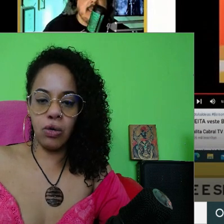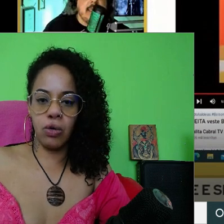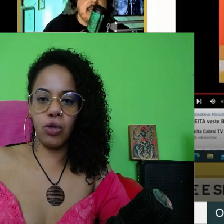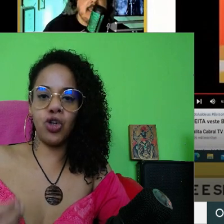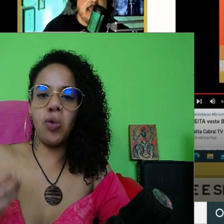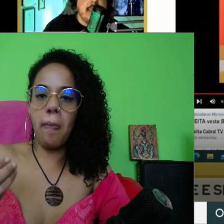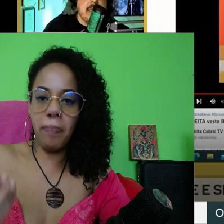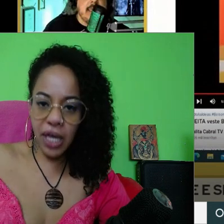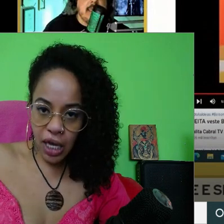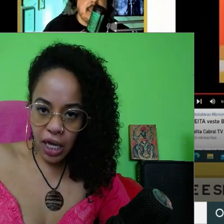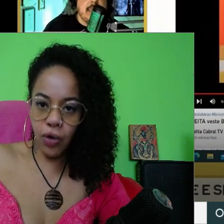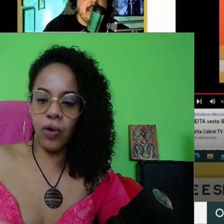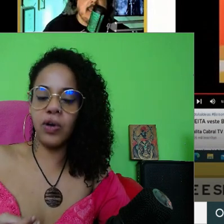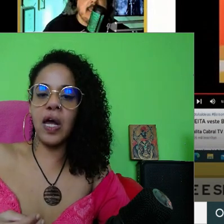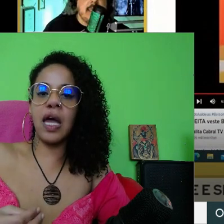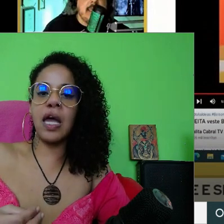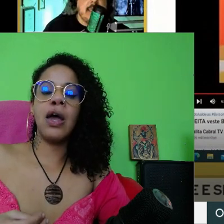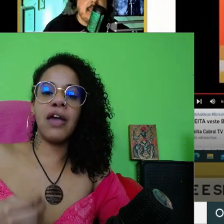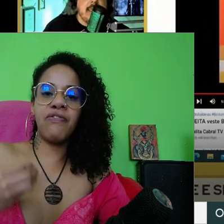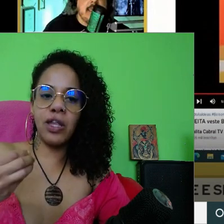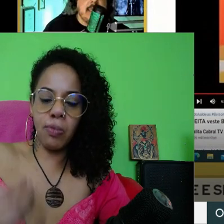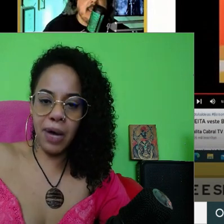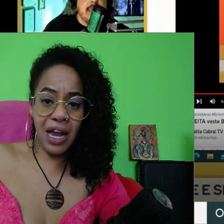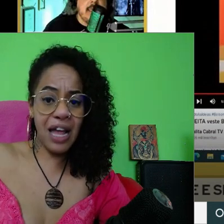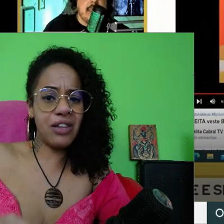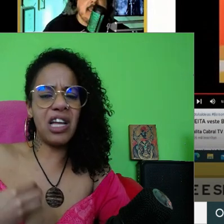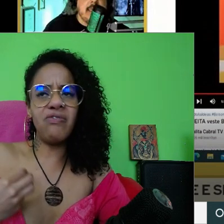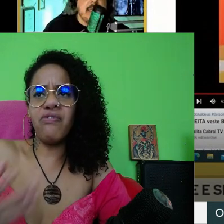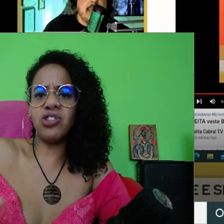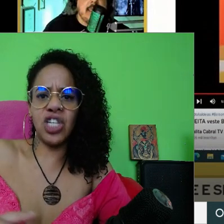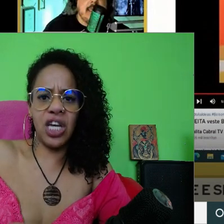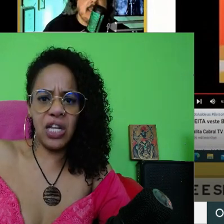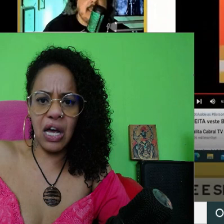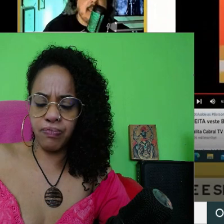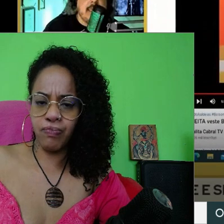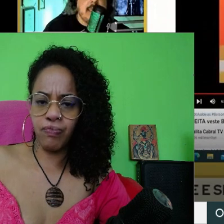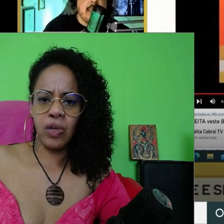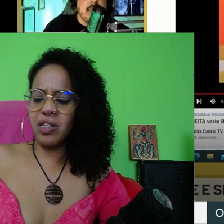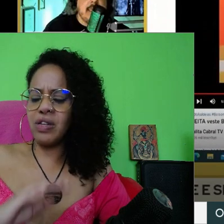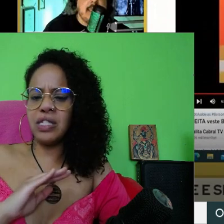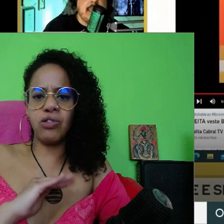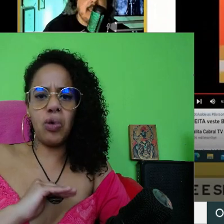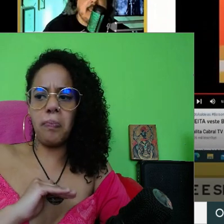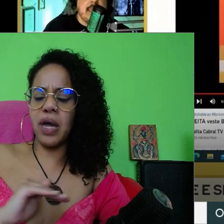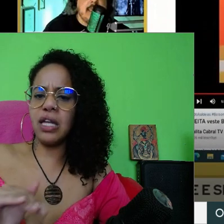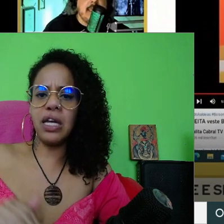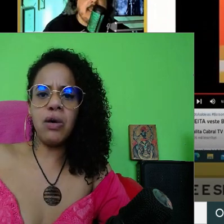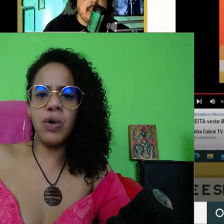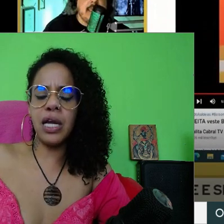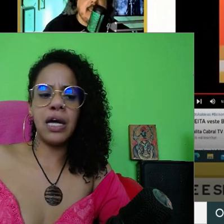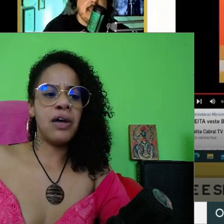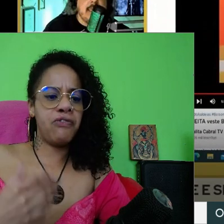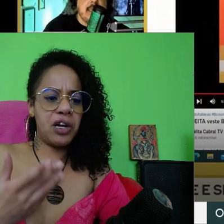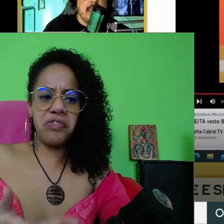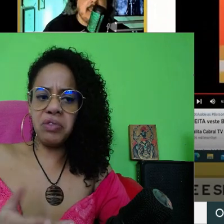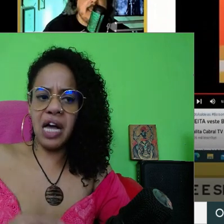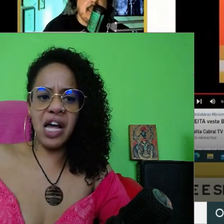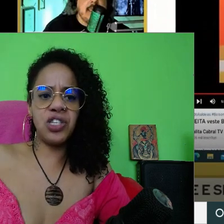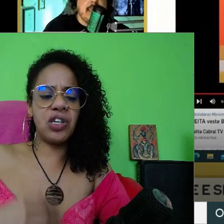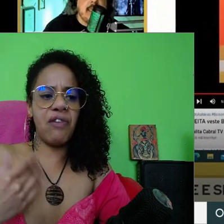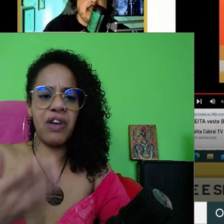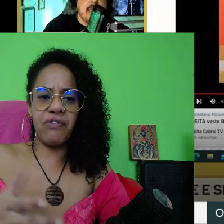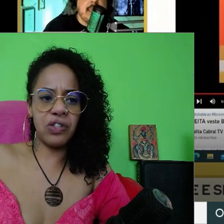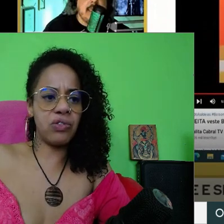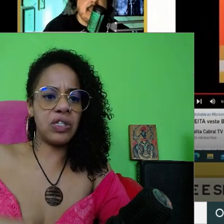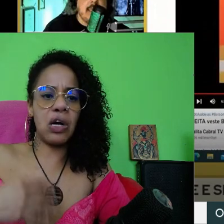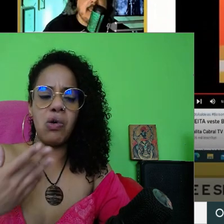isso grupinho né efeito manada eu tava então assim eu tô bem tranquila fico à vontade